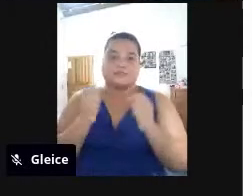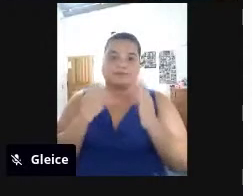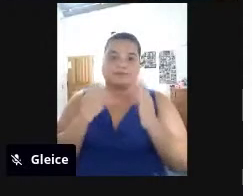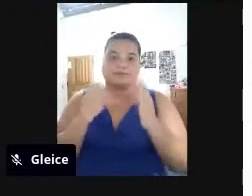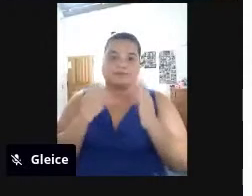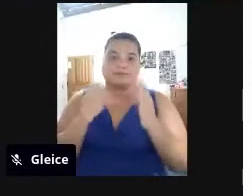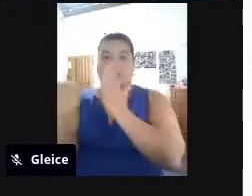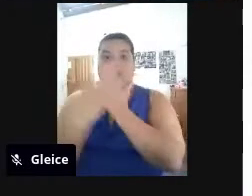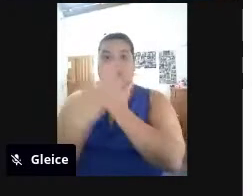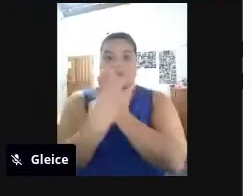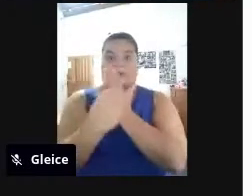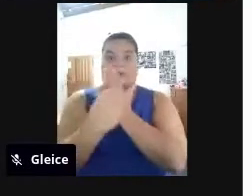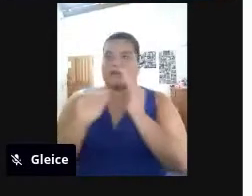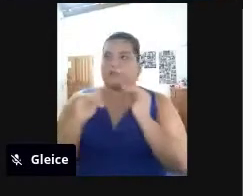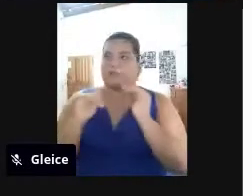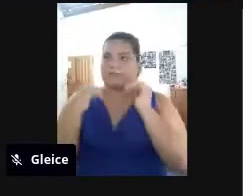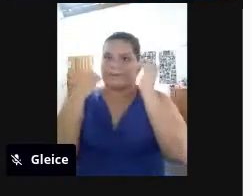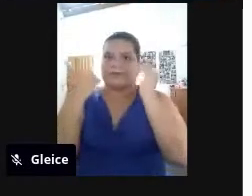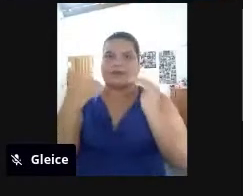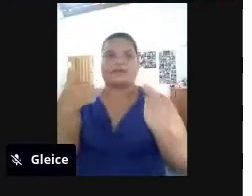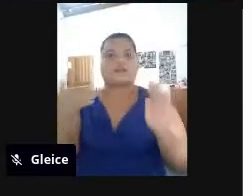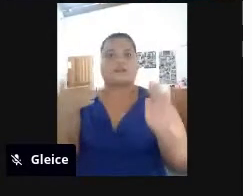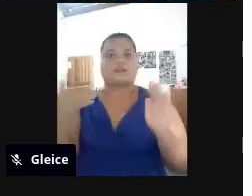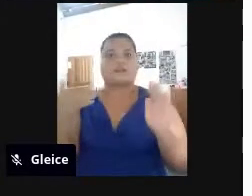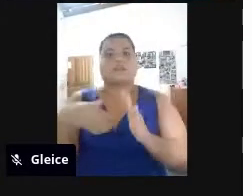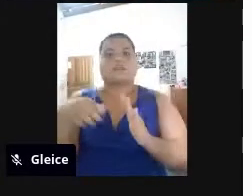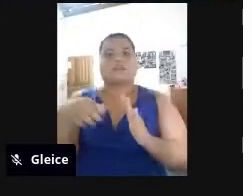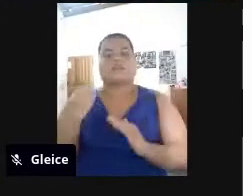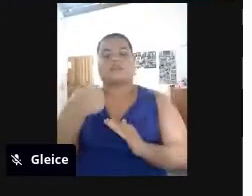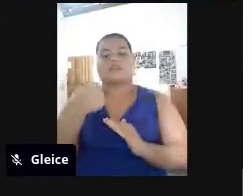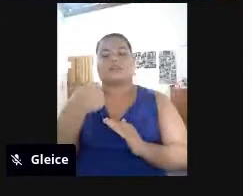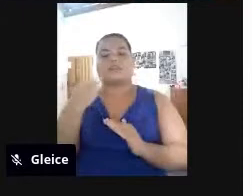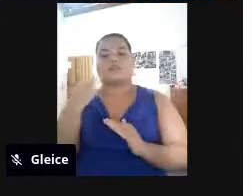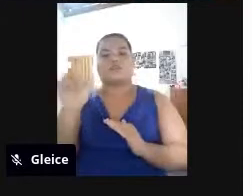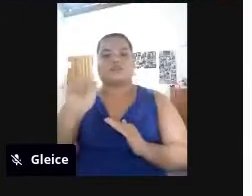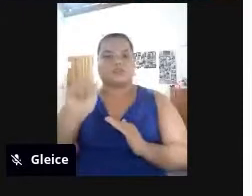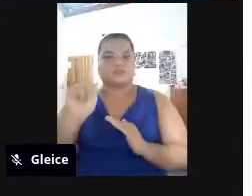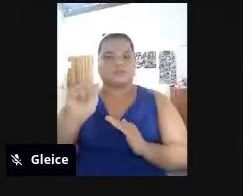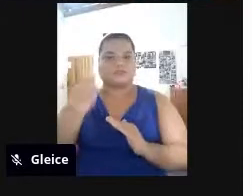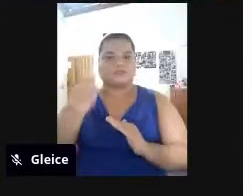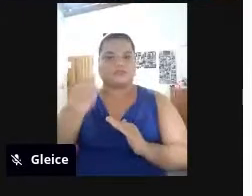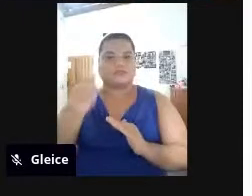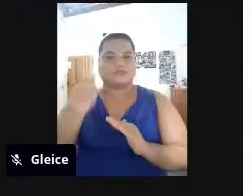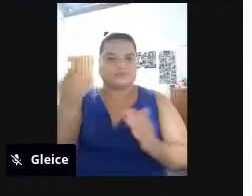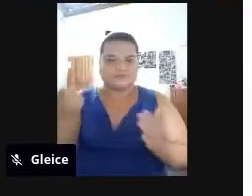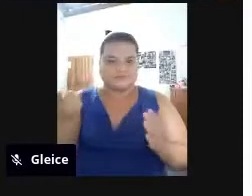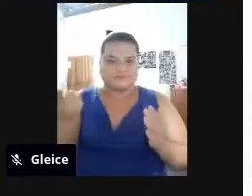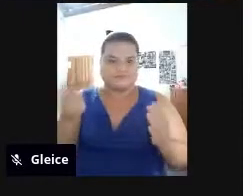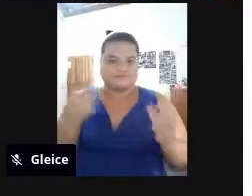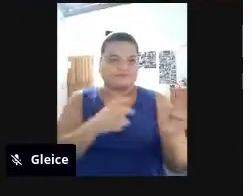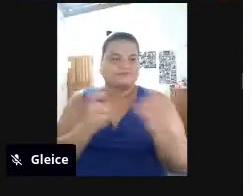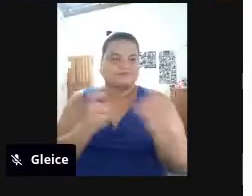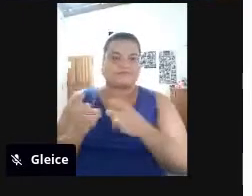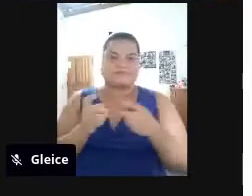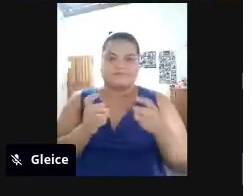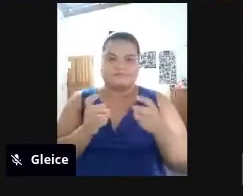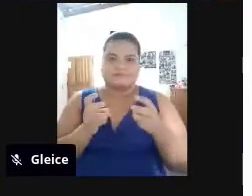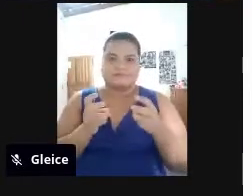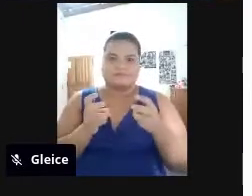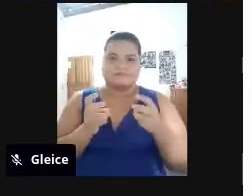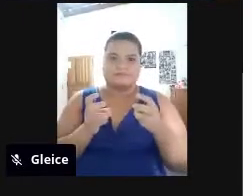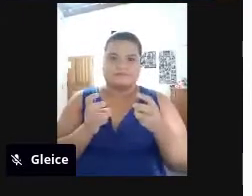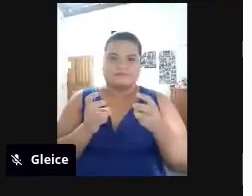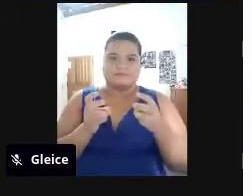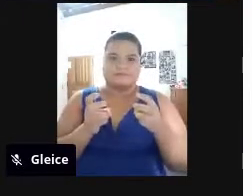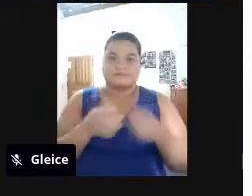maior ainda, de 8 a 12 gramas por quilo por dia. Vejam que, para os atletas, gente, a